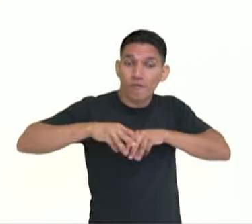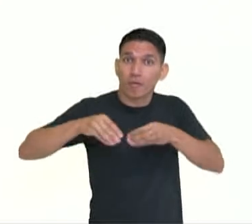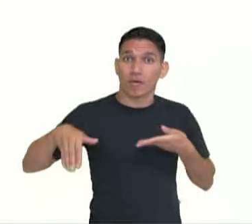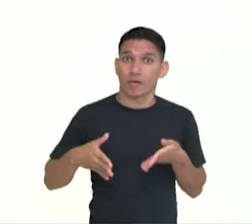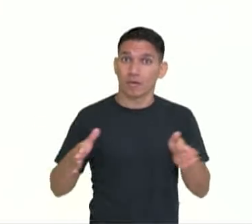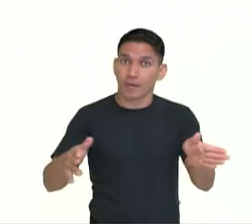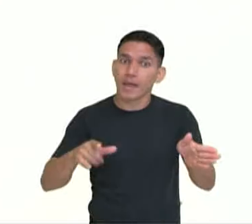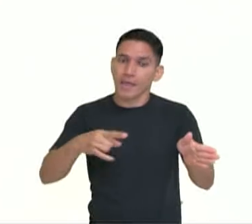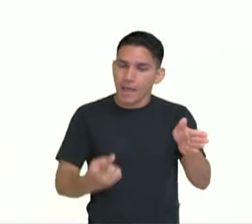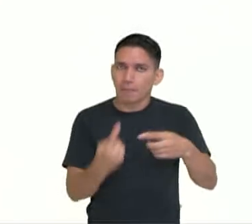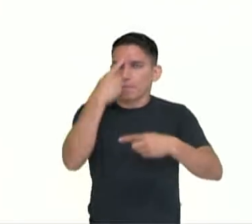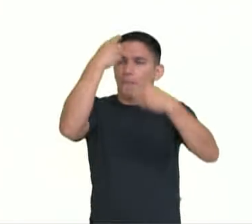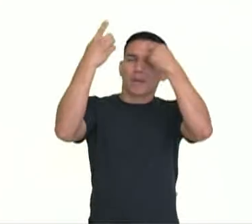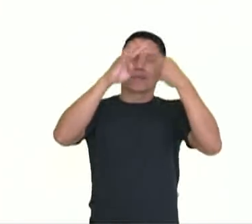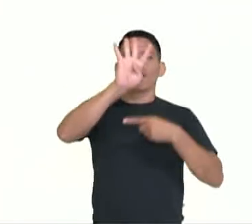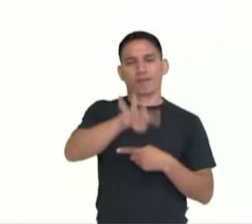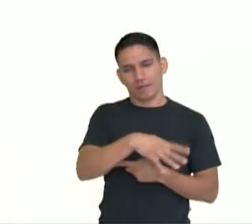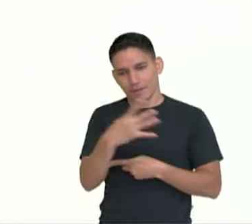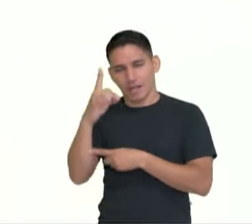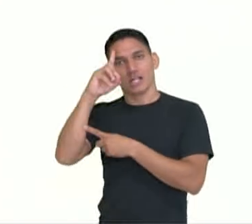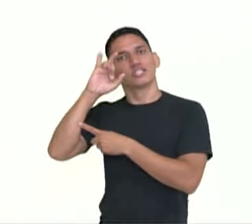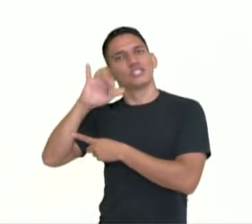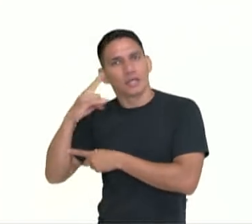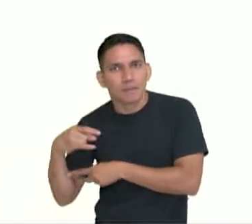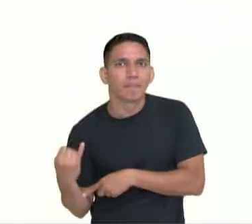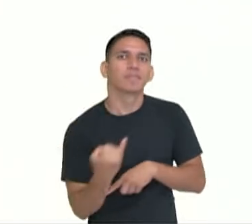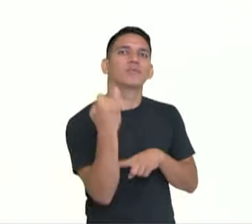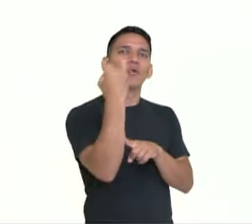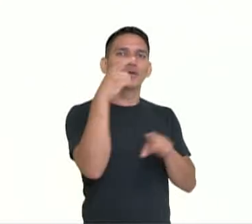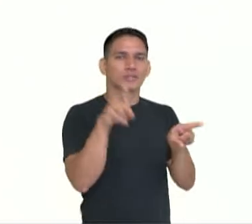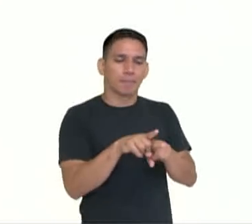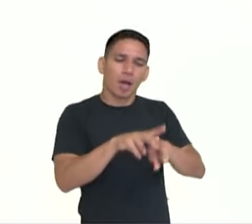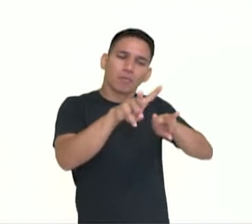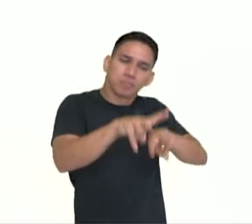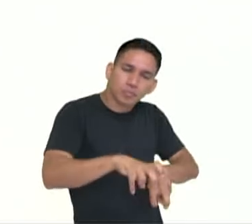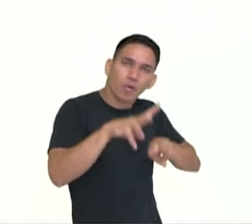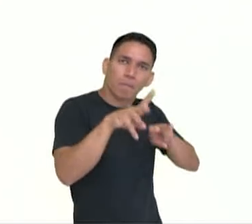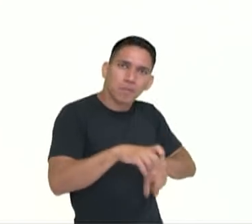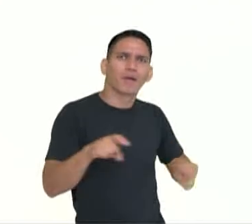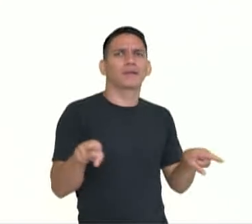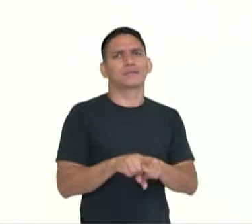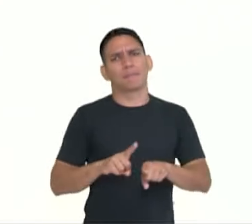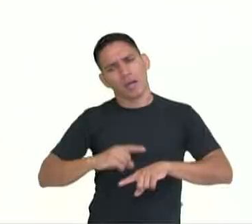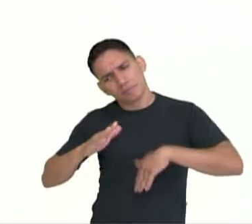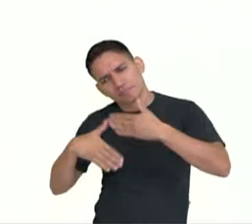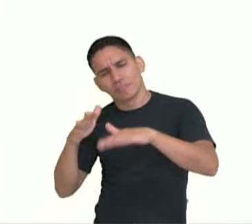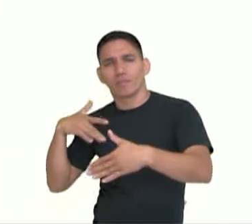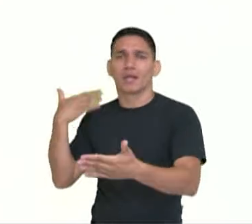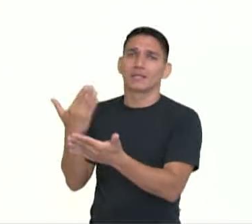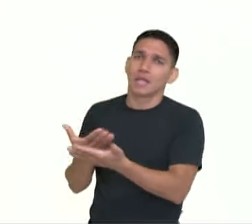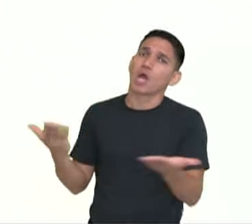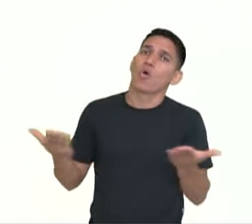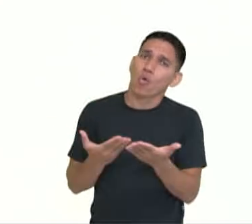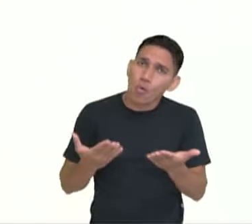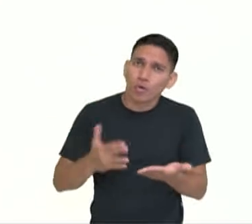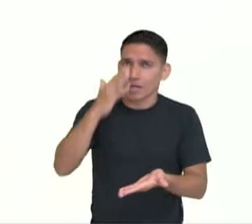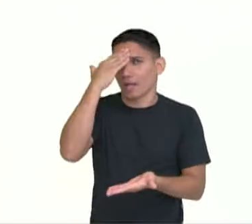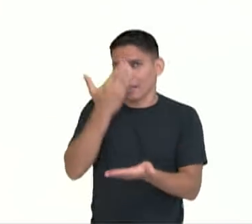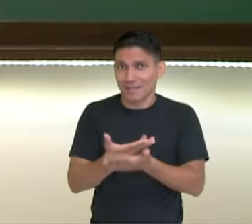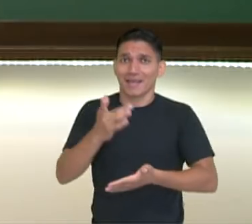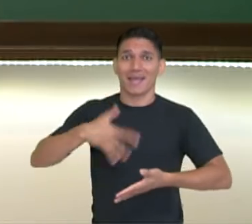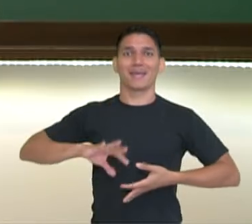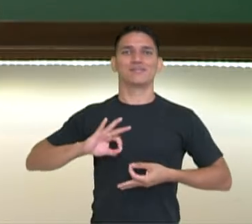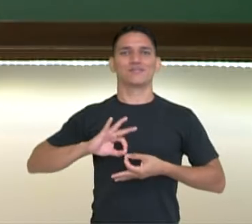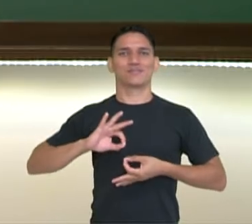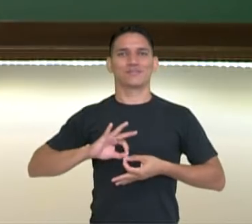desenvolvimento de calendários necessários aí para a agricultura e até o desenvolvimento de algo que muitas pessoas seguem até hoje, que é o horóscopo, que